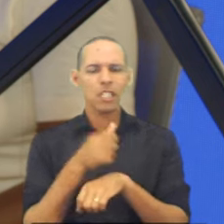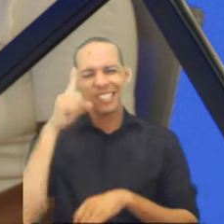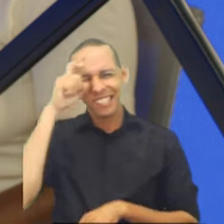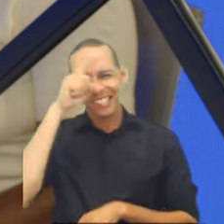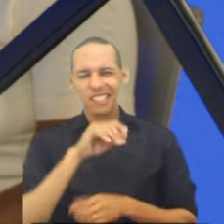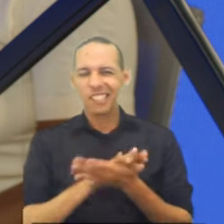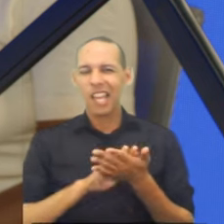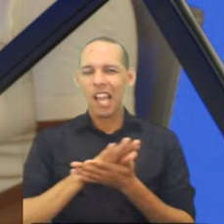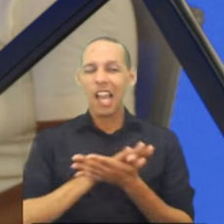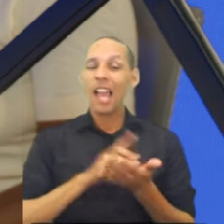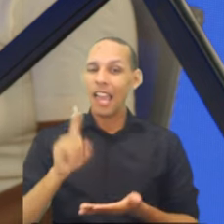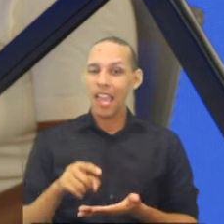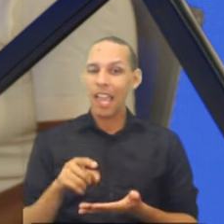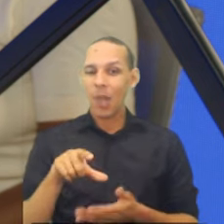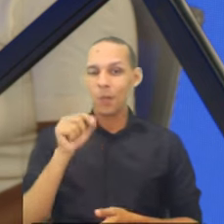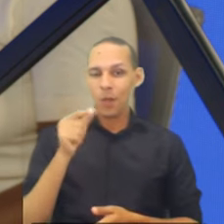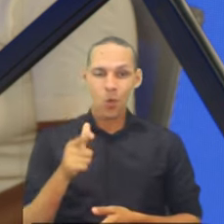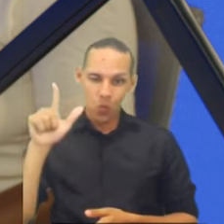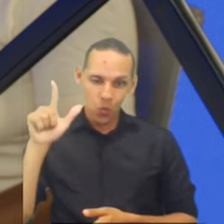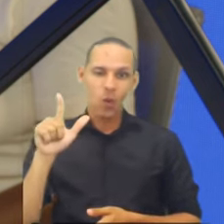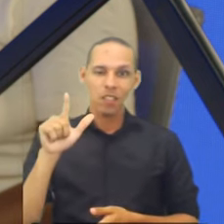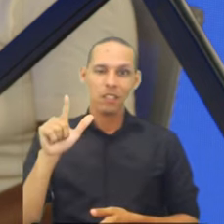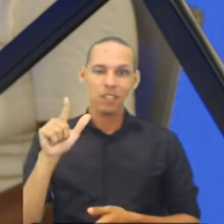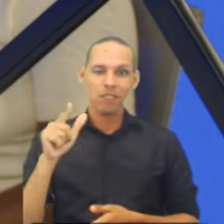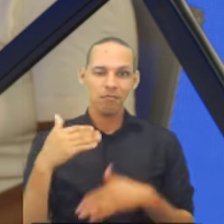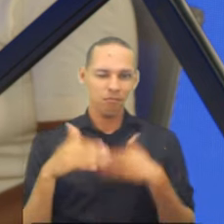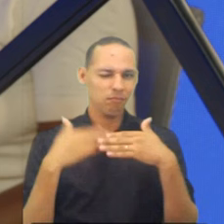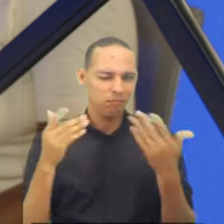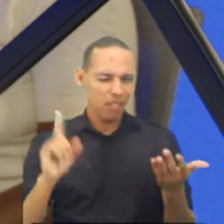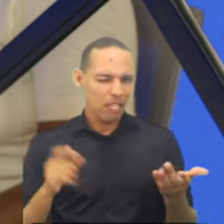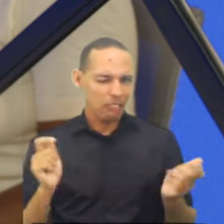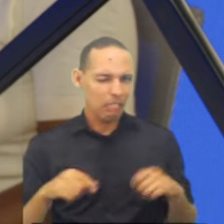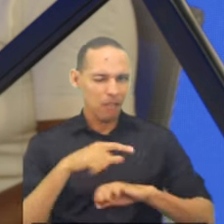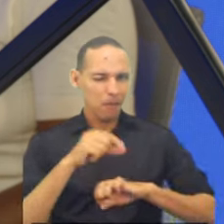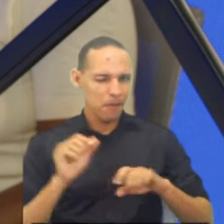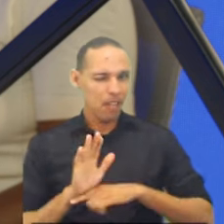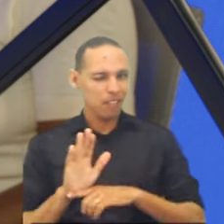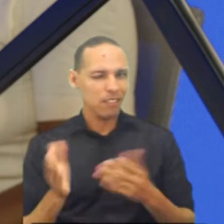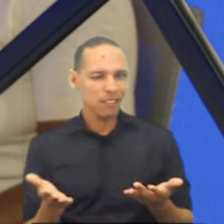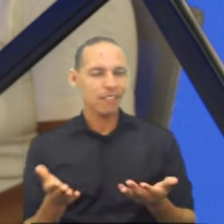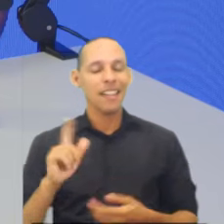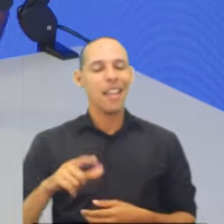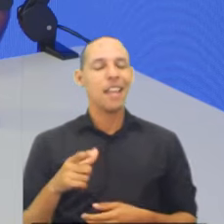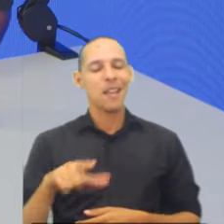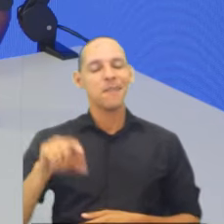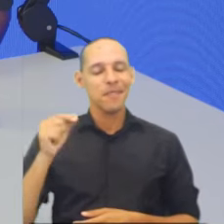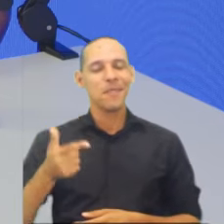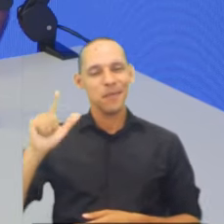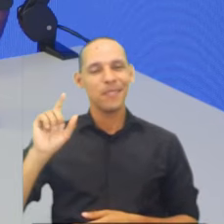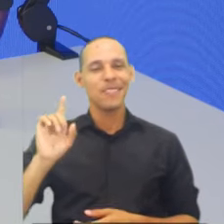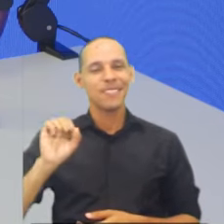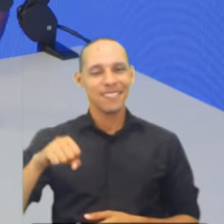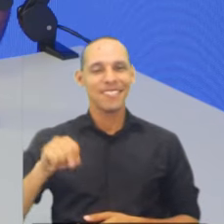sem tantas dificuldades seria uma outra opção de desenvolvimento então o empreendedorismo é uma outra